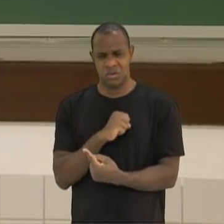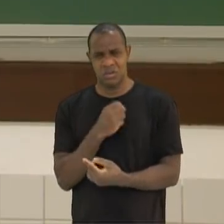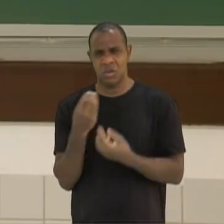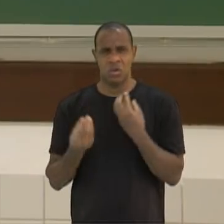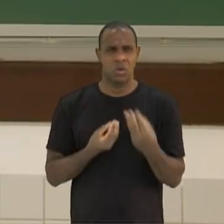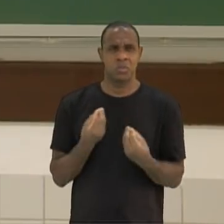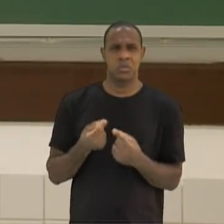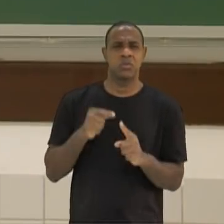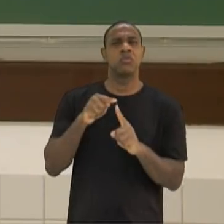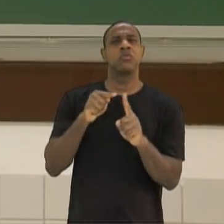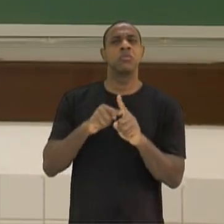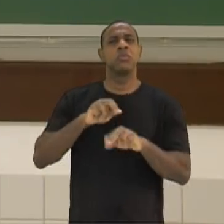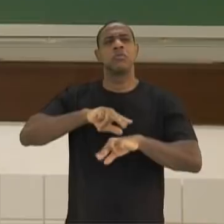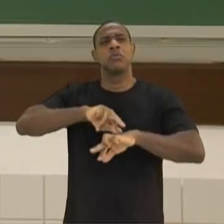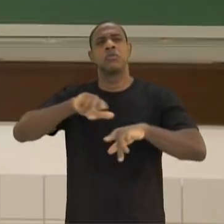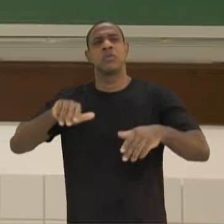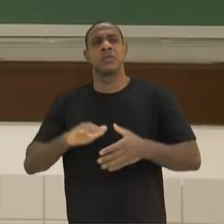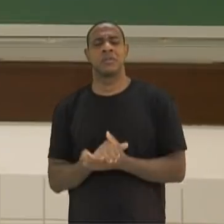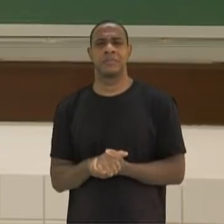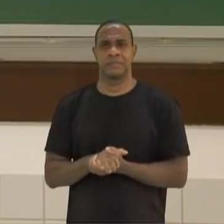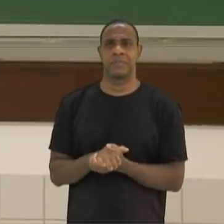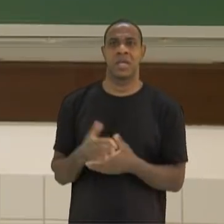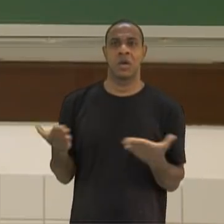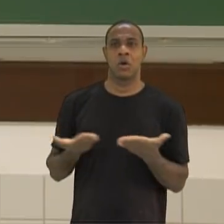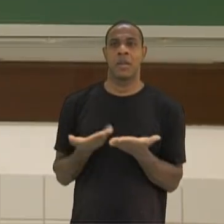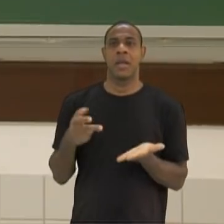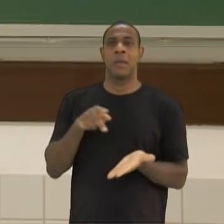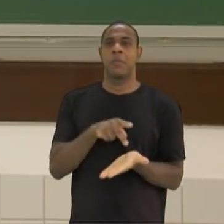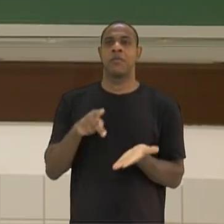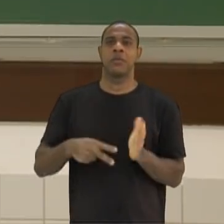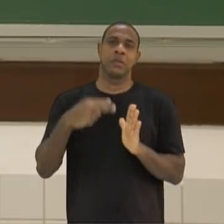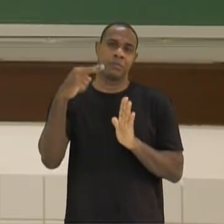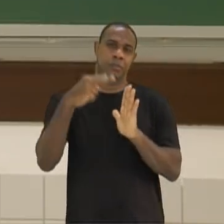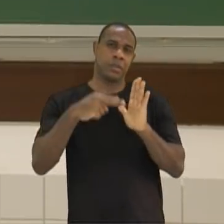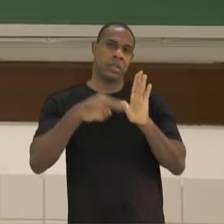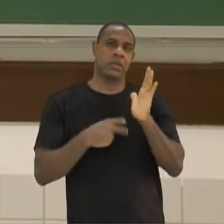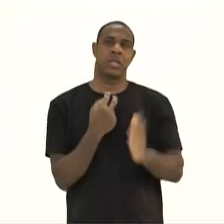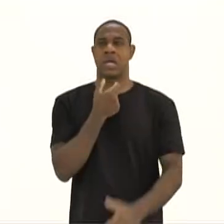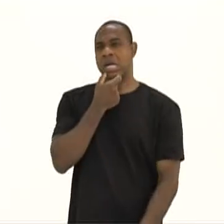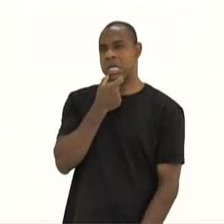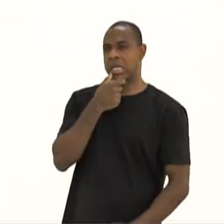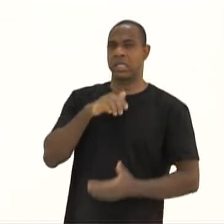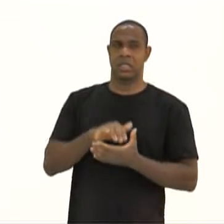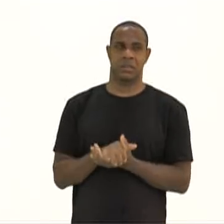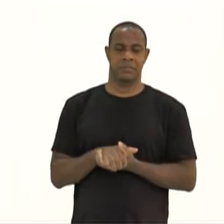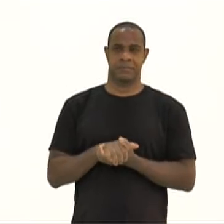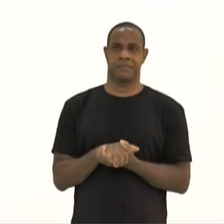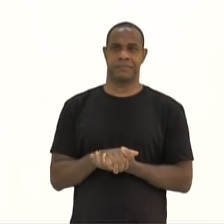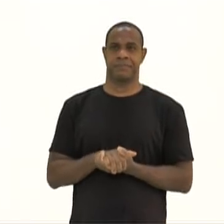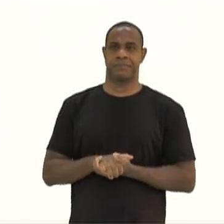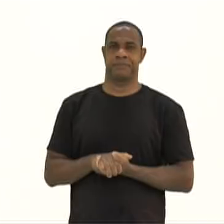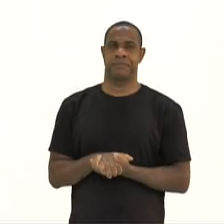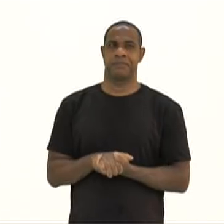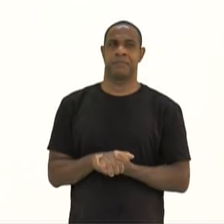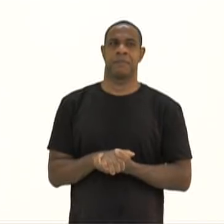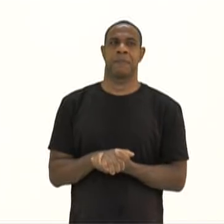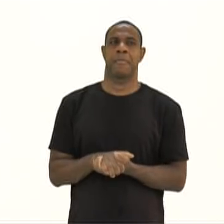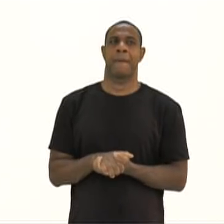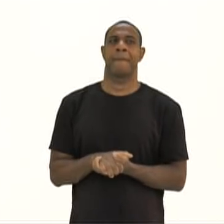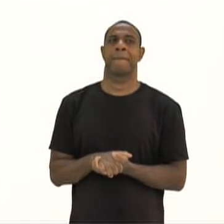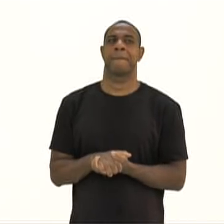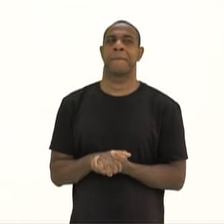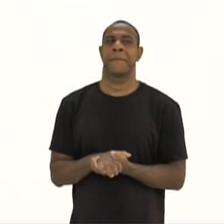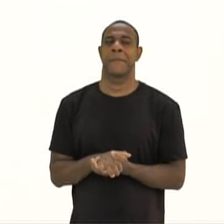Então, art is a form of human expression that has existed for a long time.